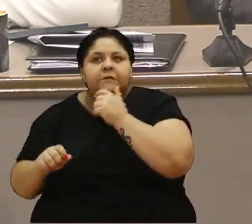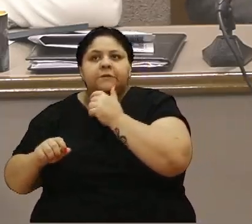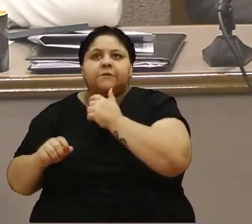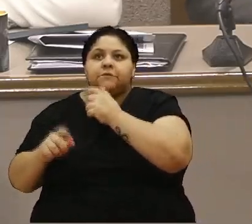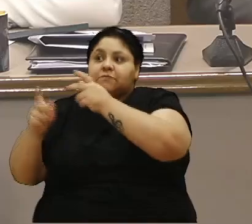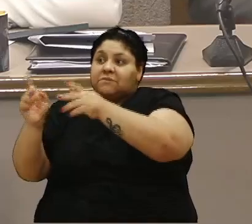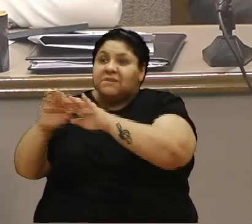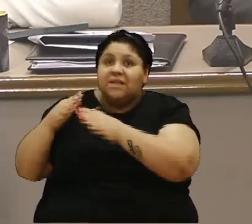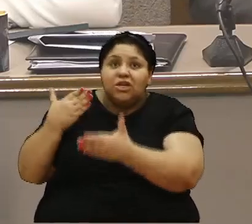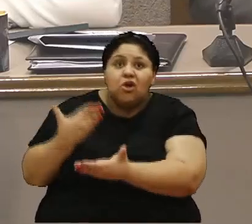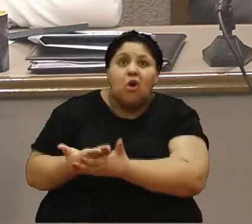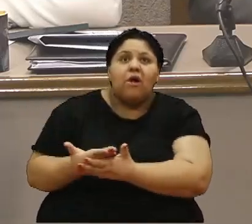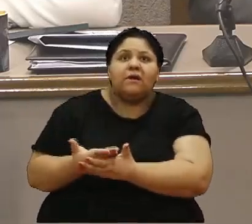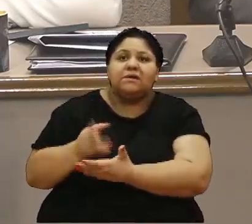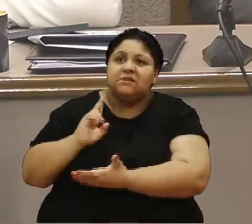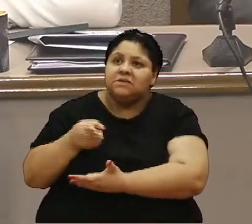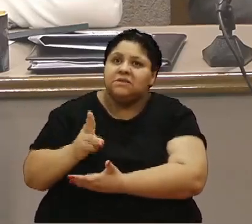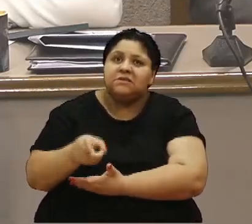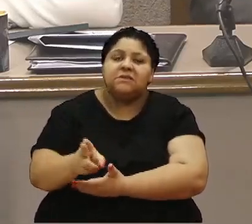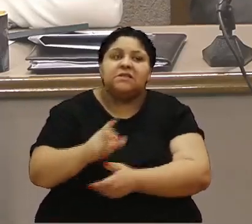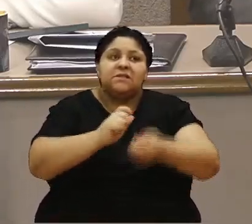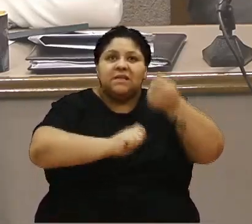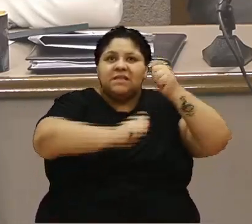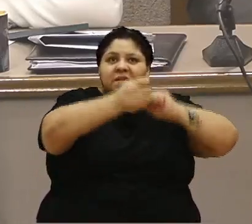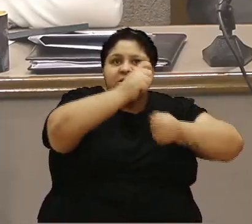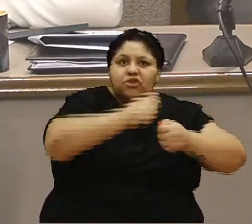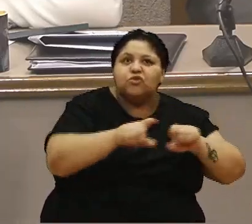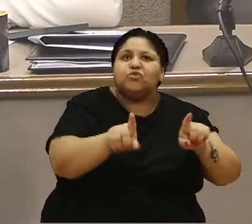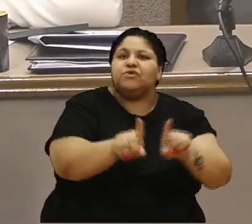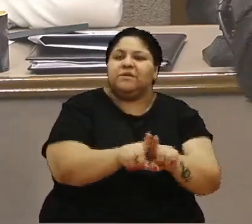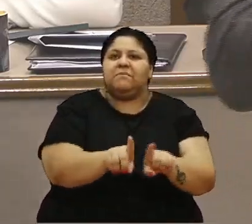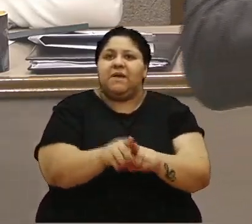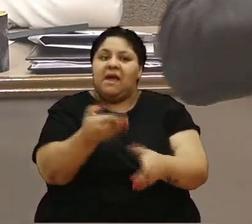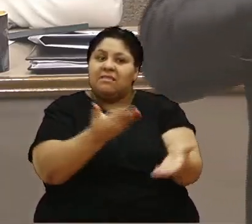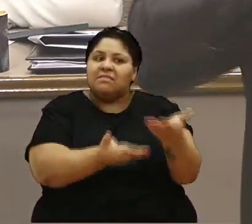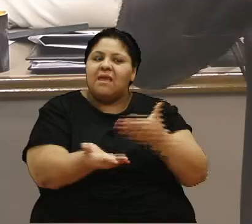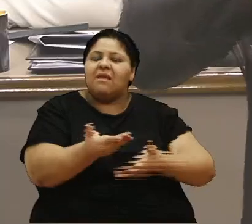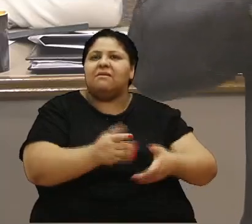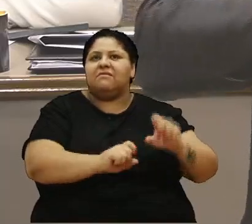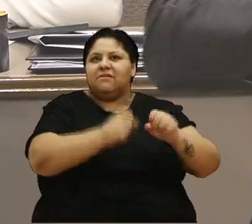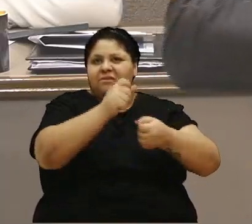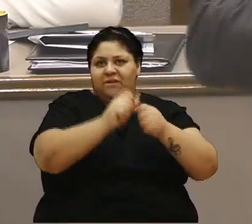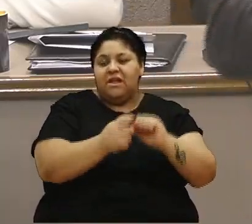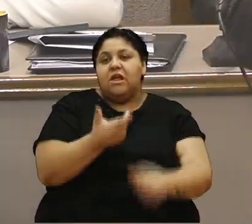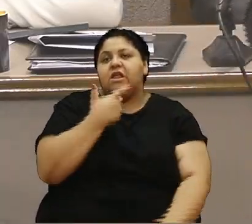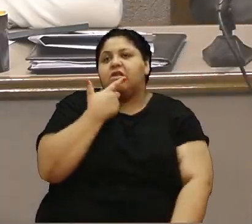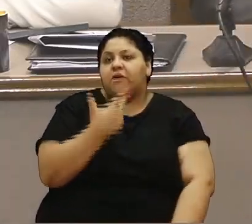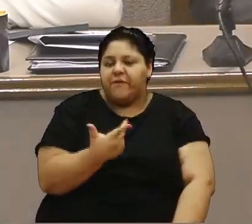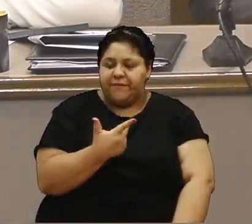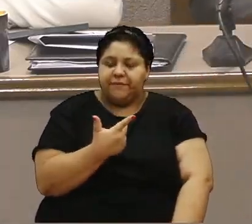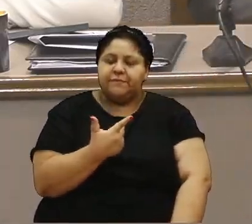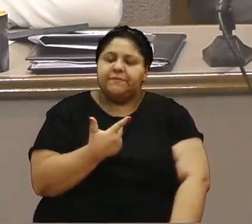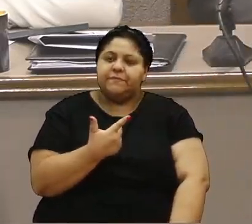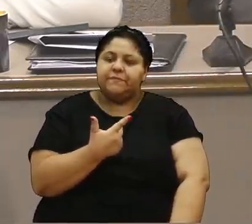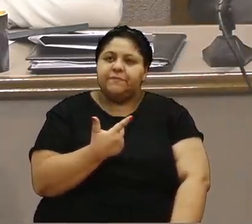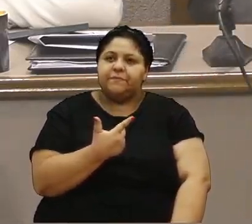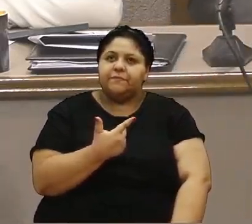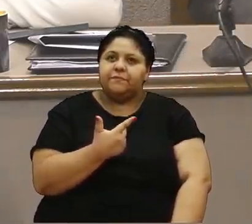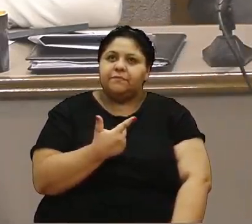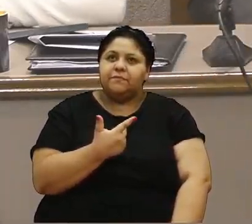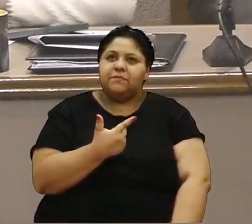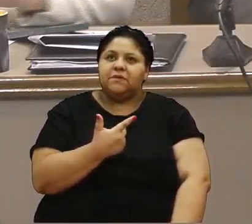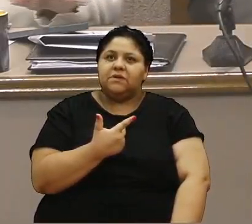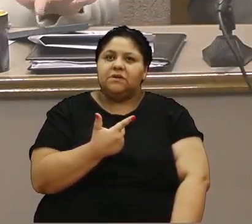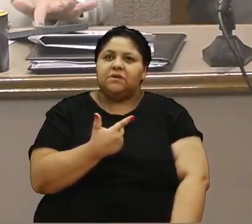escolas cada vez mais, nas indústrias cada vez mais, né? Quando eu falo do